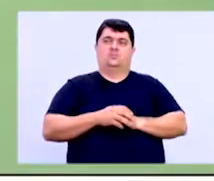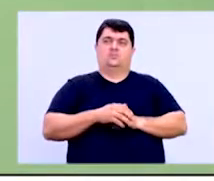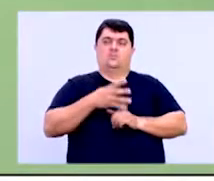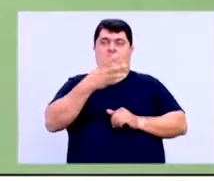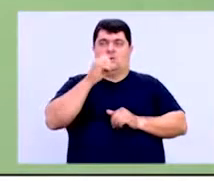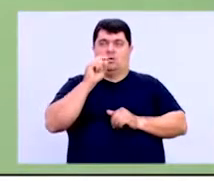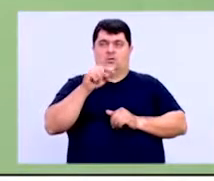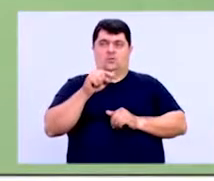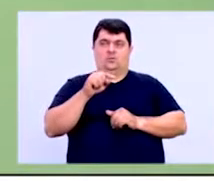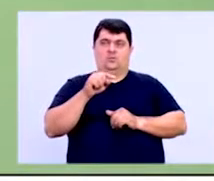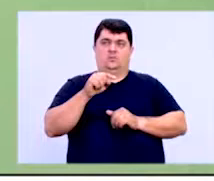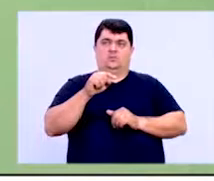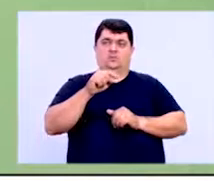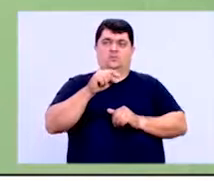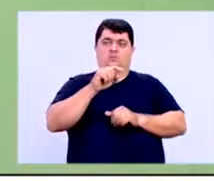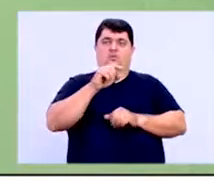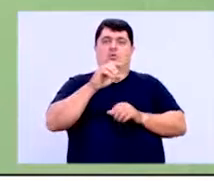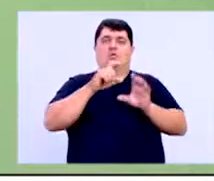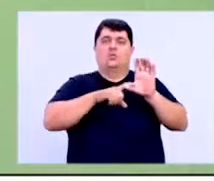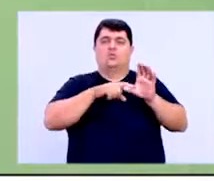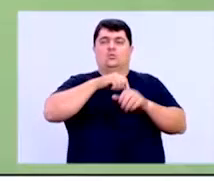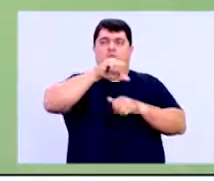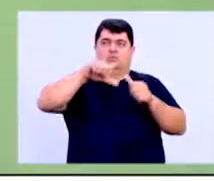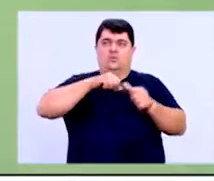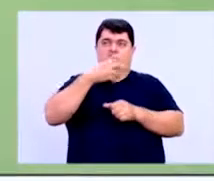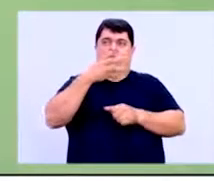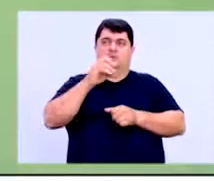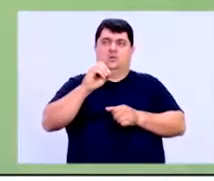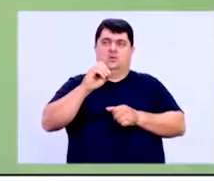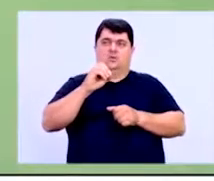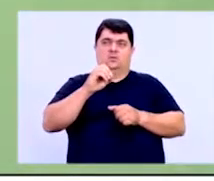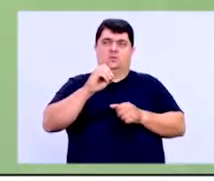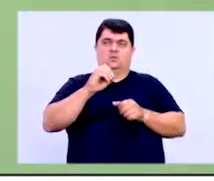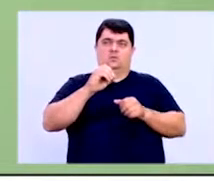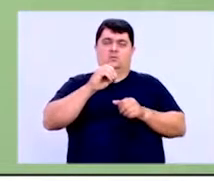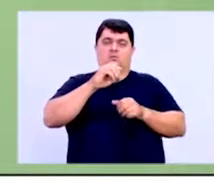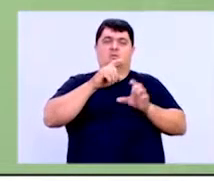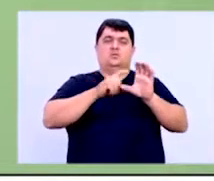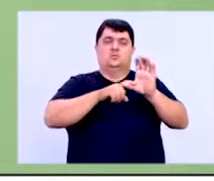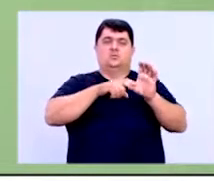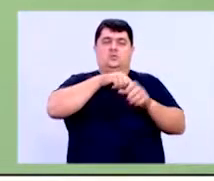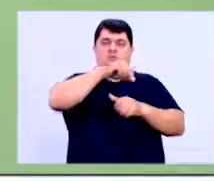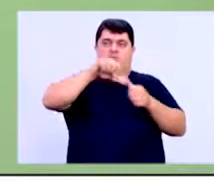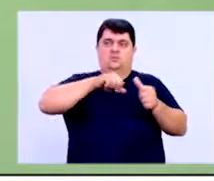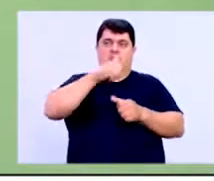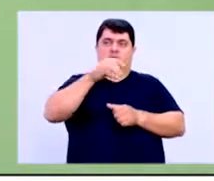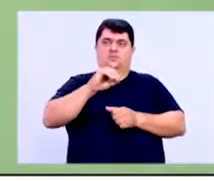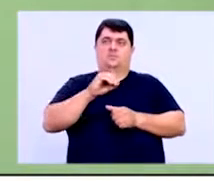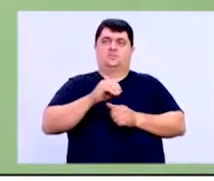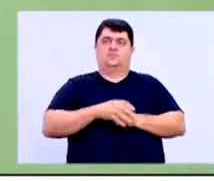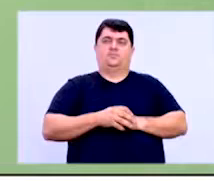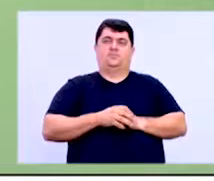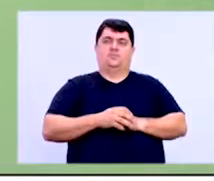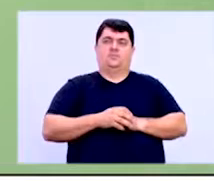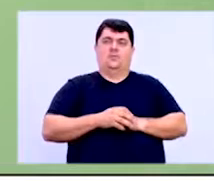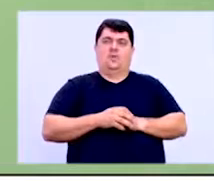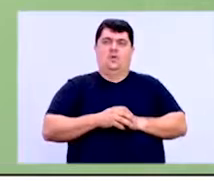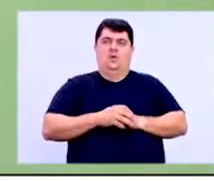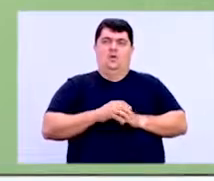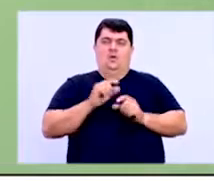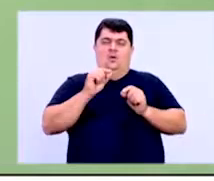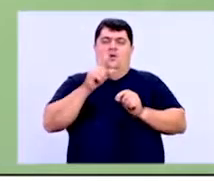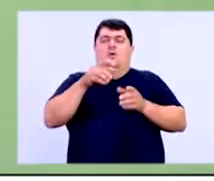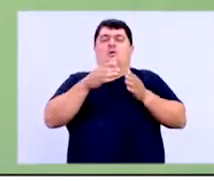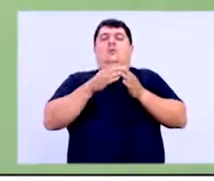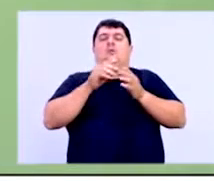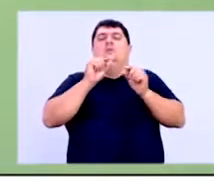40 mil, custo variável, 40, despesa variável, 10. Certo? O que essa questão